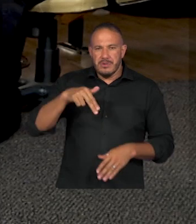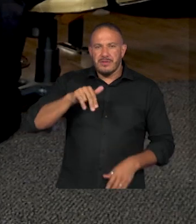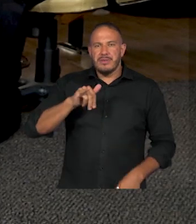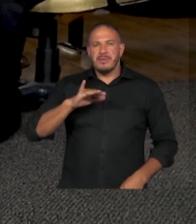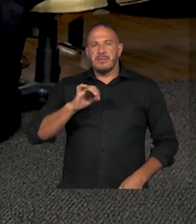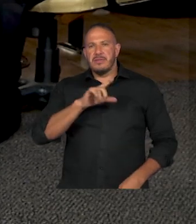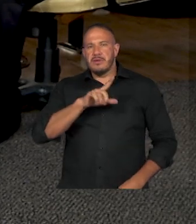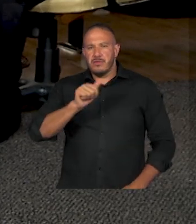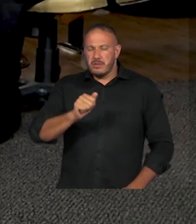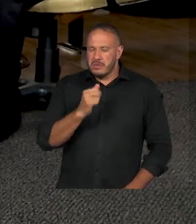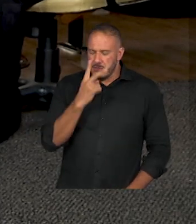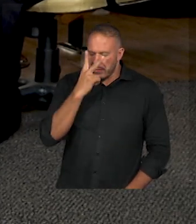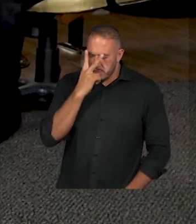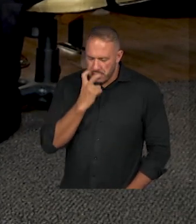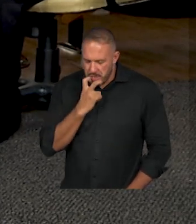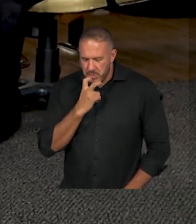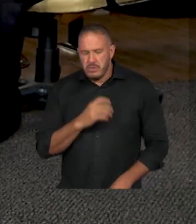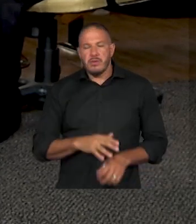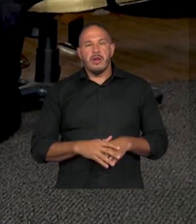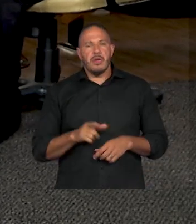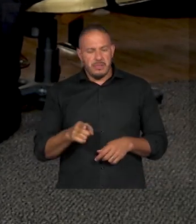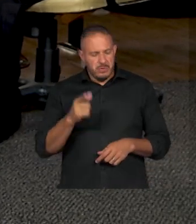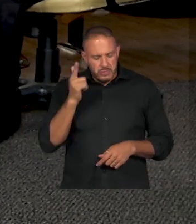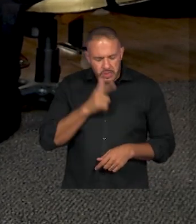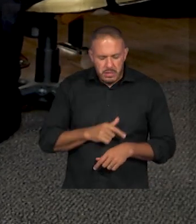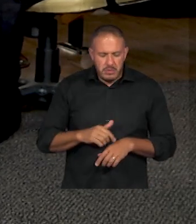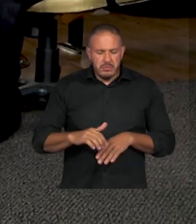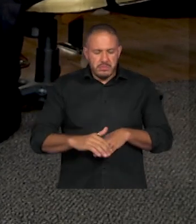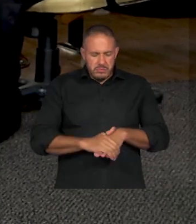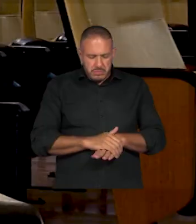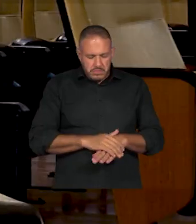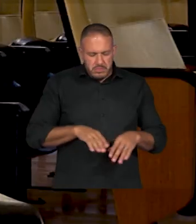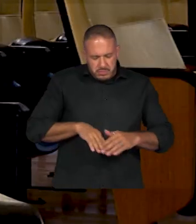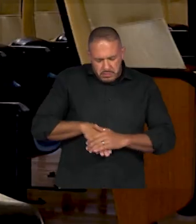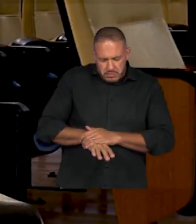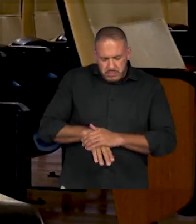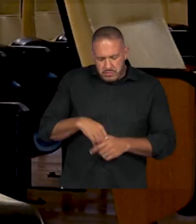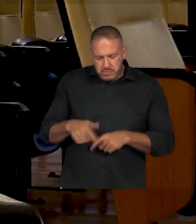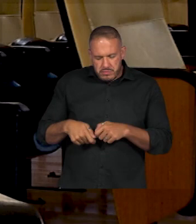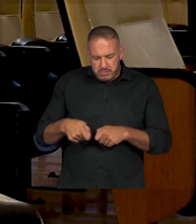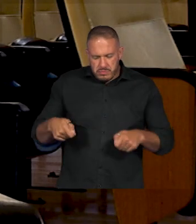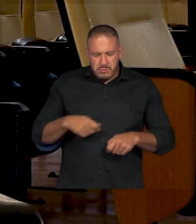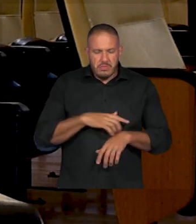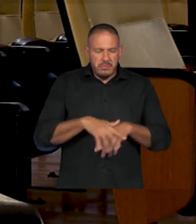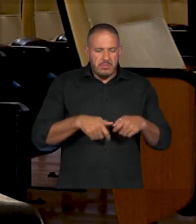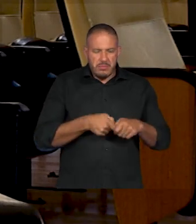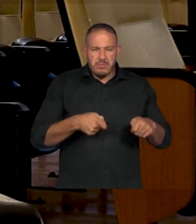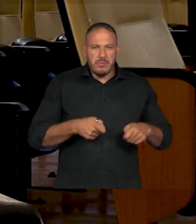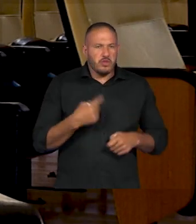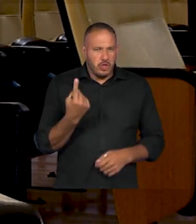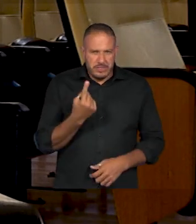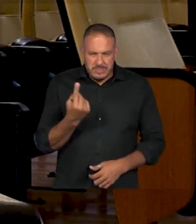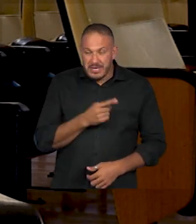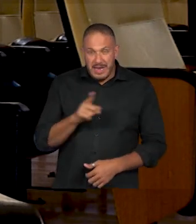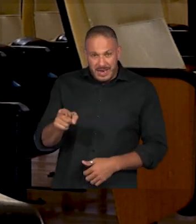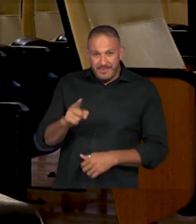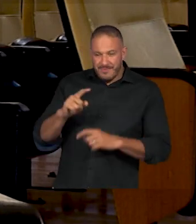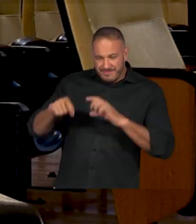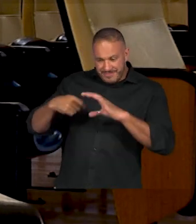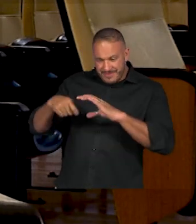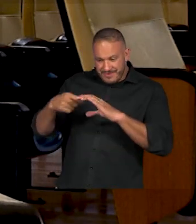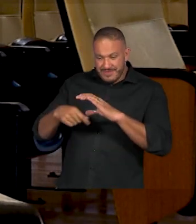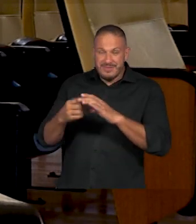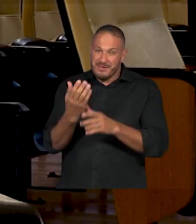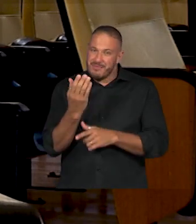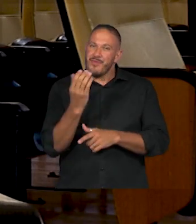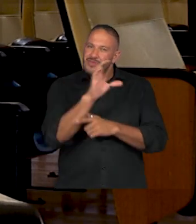é cego dos dois olhinhos, ele consegue colocar sozinho aquele tênis. E aí ela fez uma postagem porque ela queria falar que